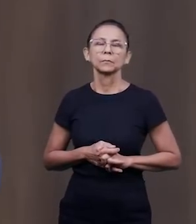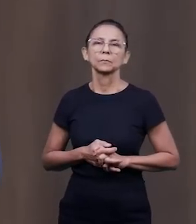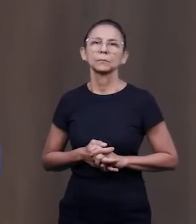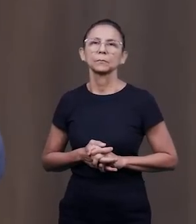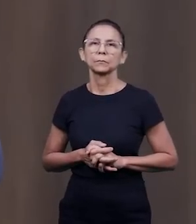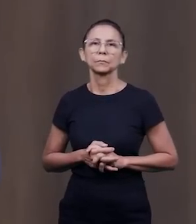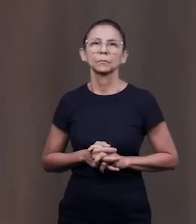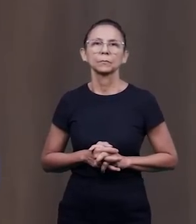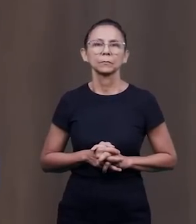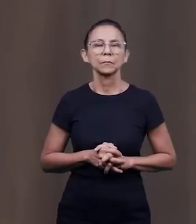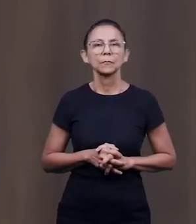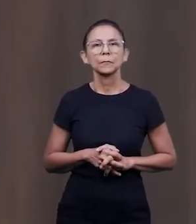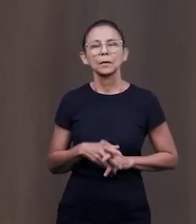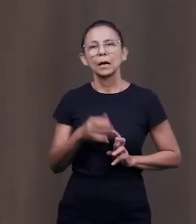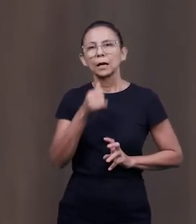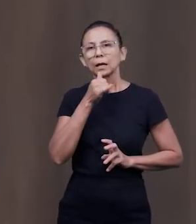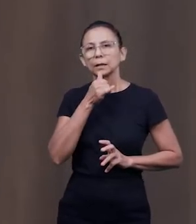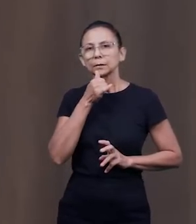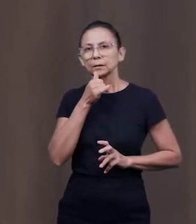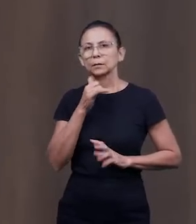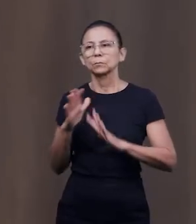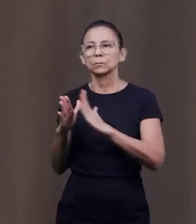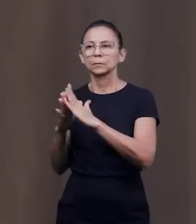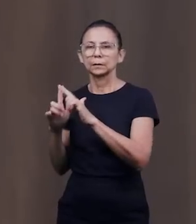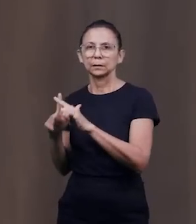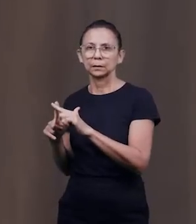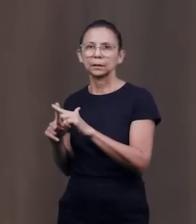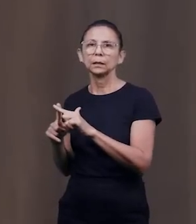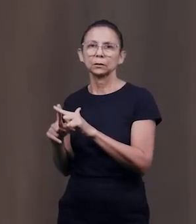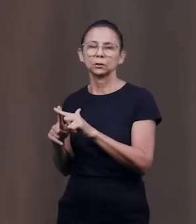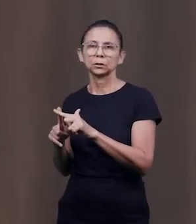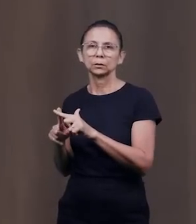Não, hoje é até mais fácil você ver isso, né?